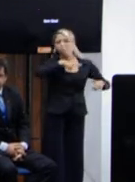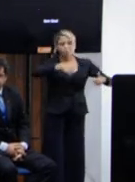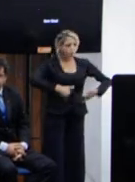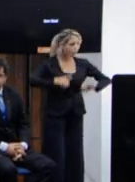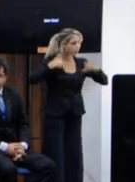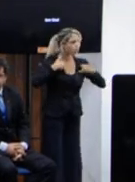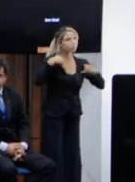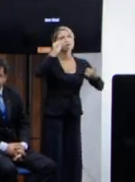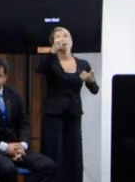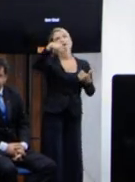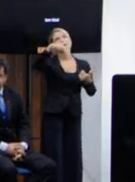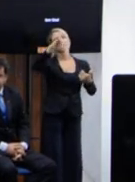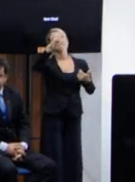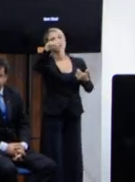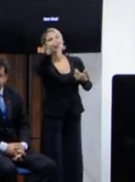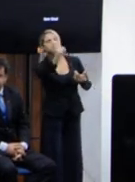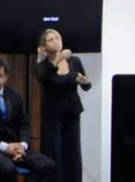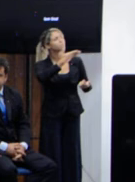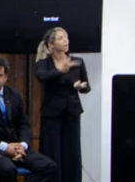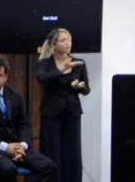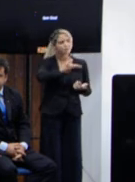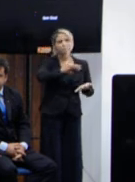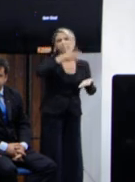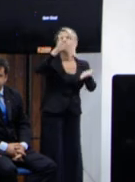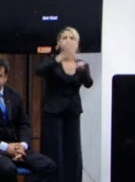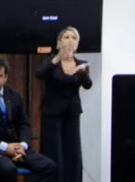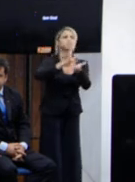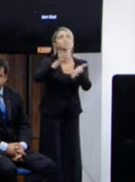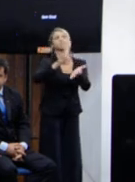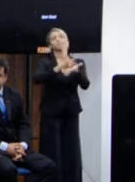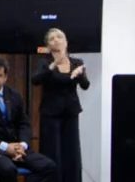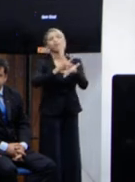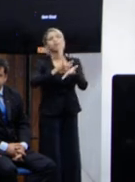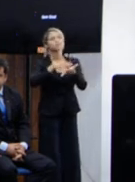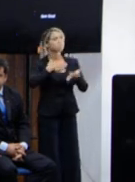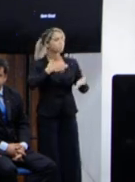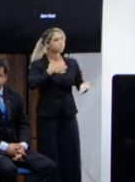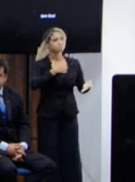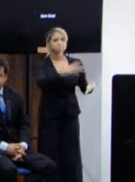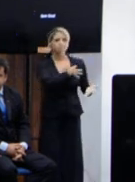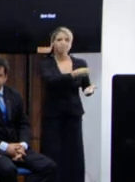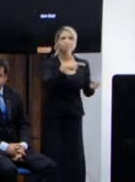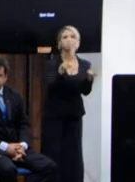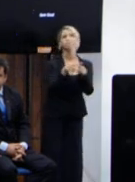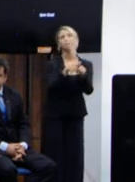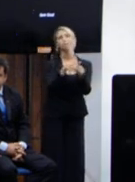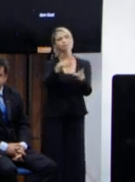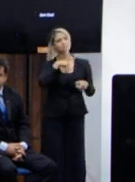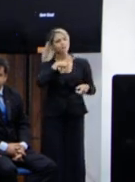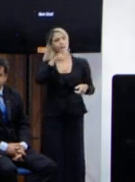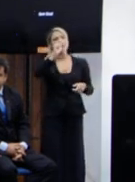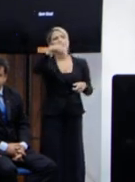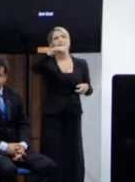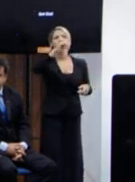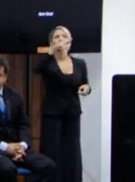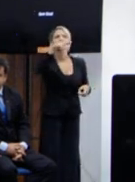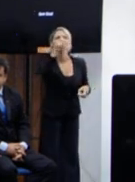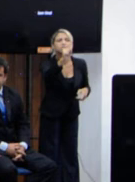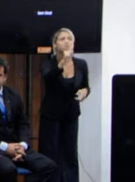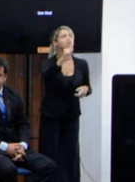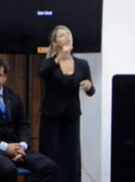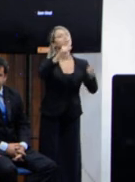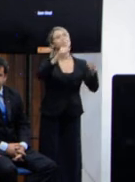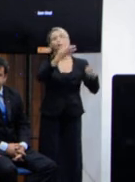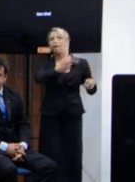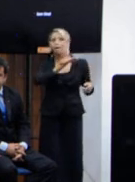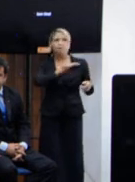família, amigo, meus sobrinhos, meus filhos. Um prazer de conviver com ele. E falei isso